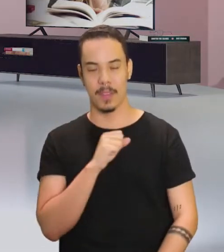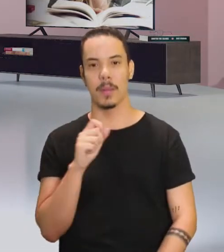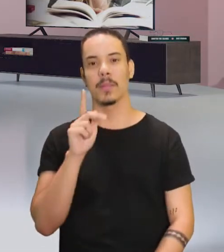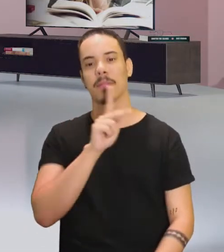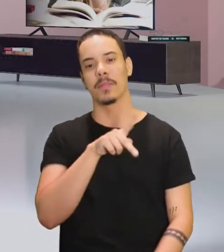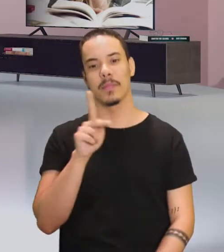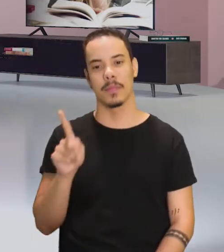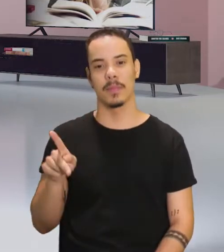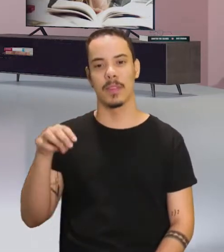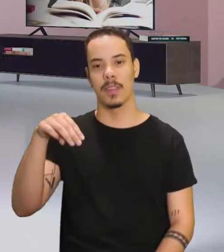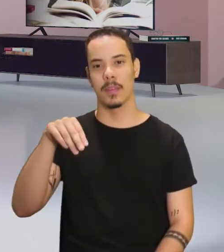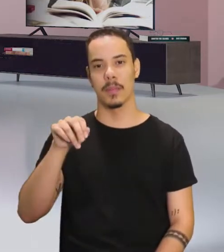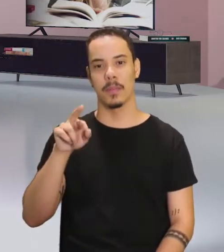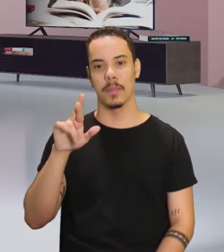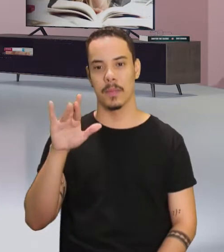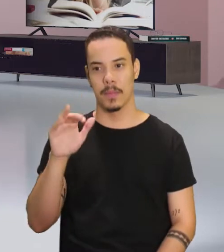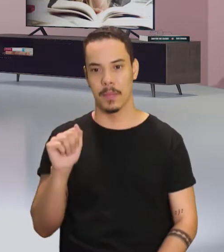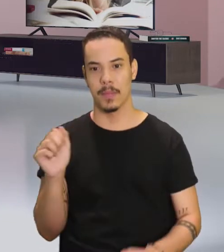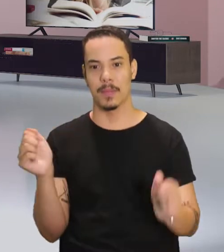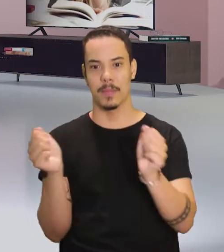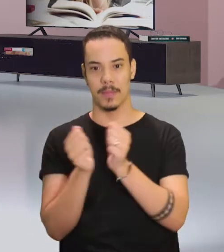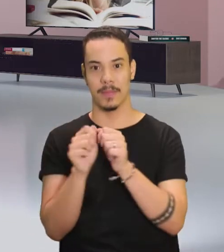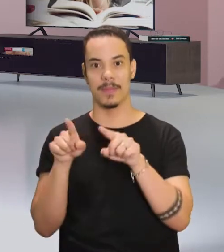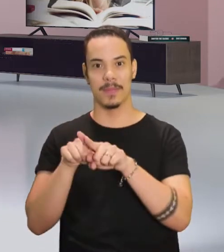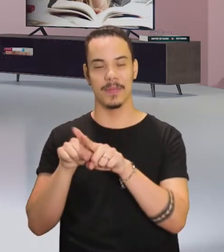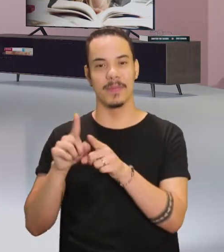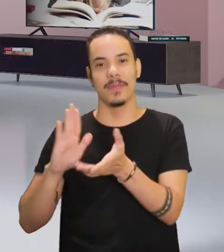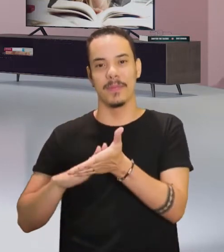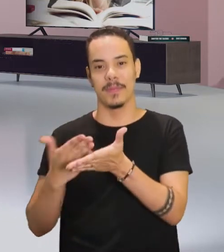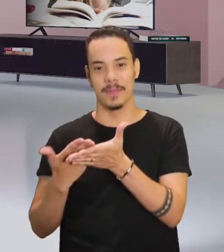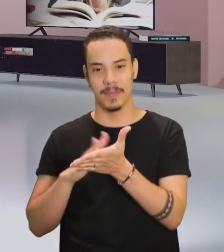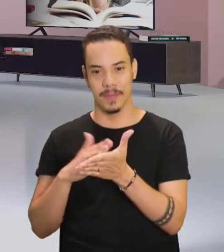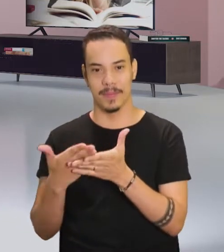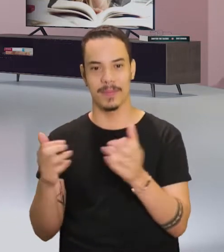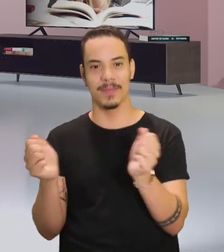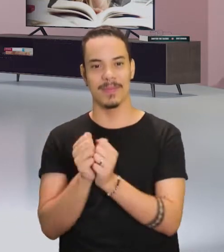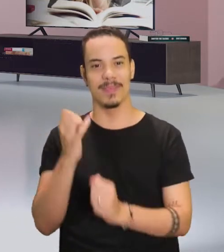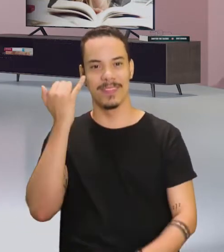Ramos Martins, juntamente com o nosso amado e parceiro